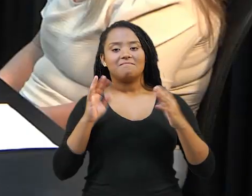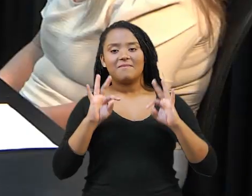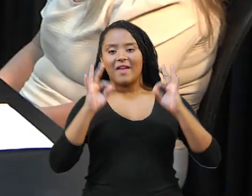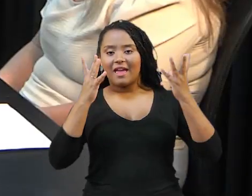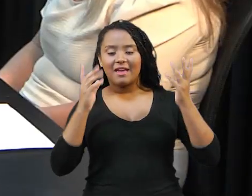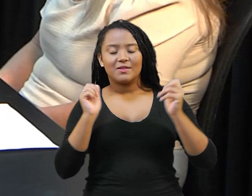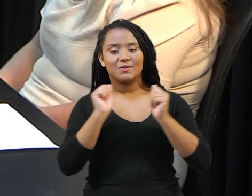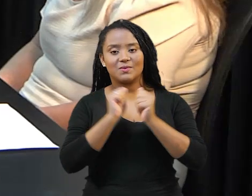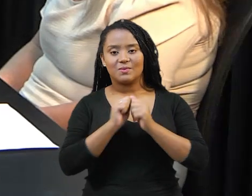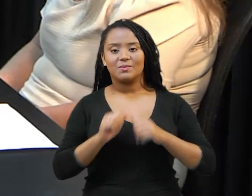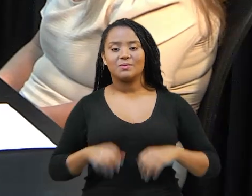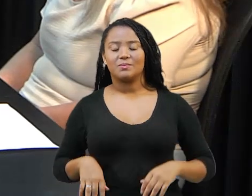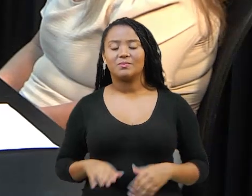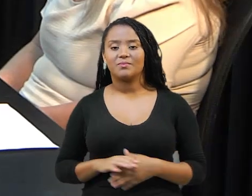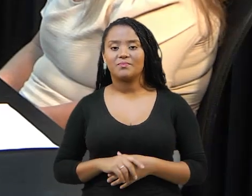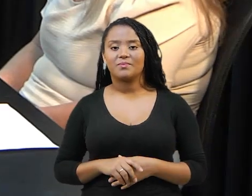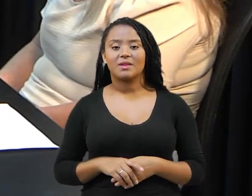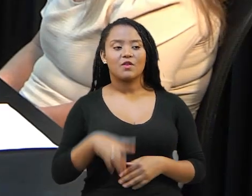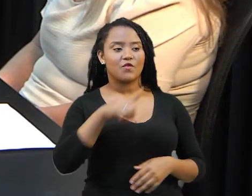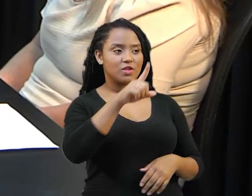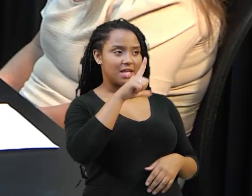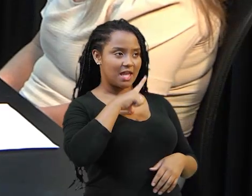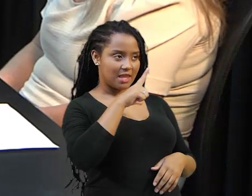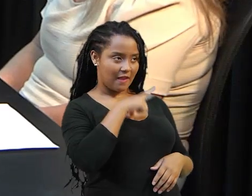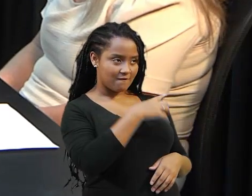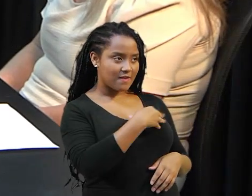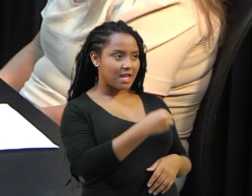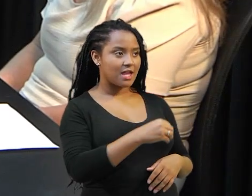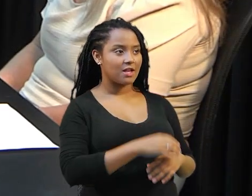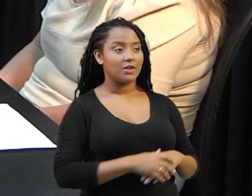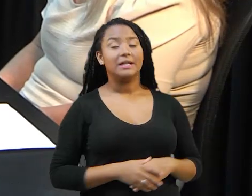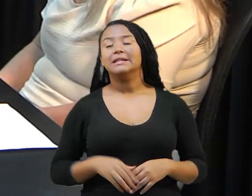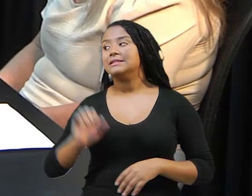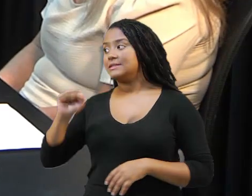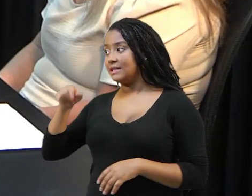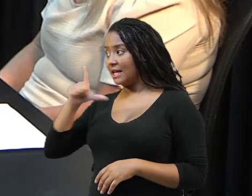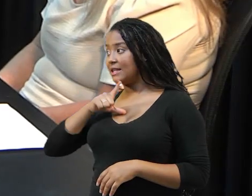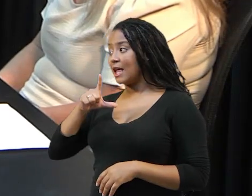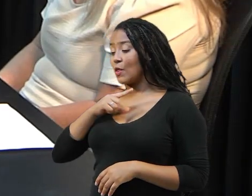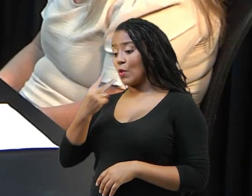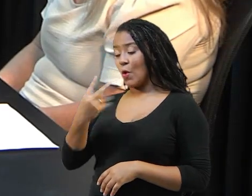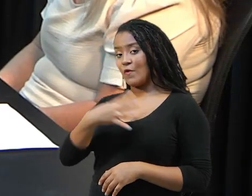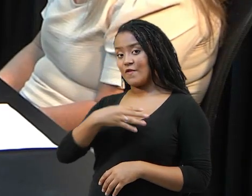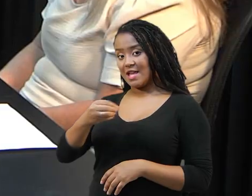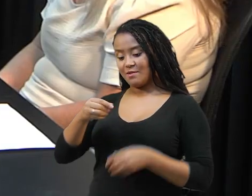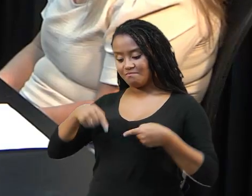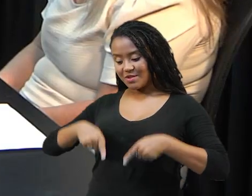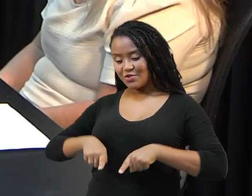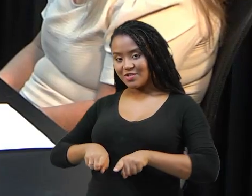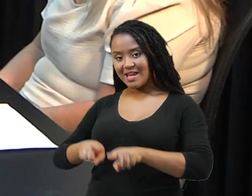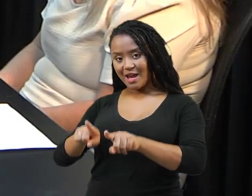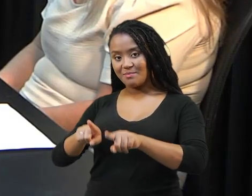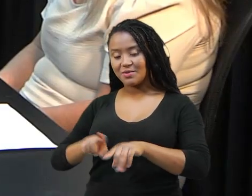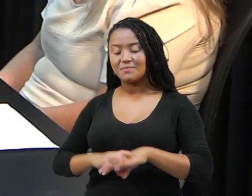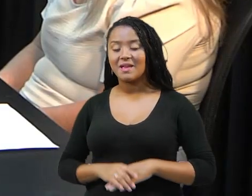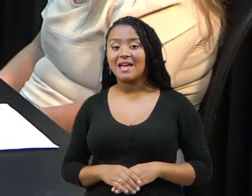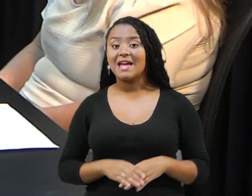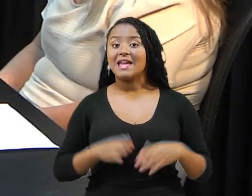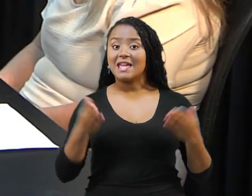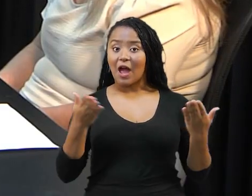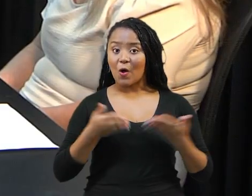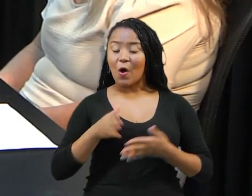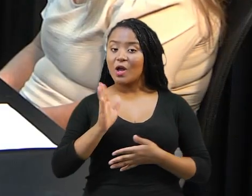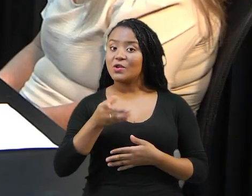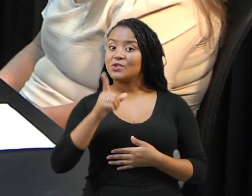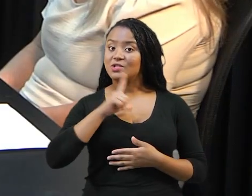Mas a gente vai perdendo, né? Tem filhos, netos? Tenho 2 filhos gêmeos, né? E eles agora já estou com